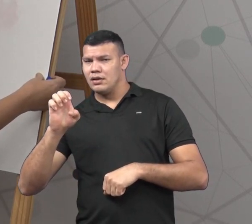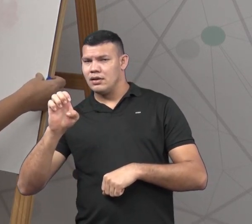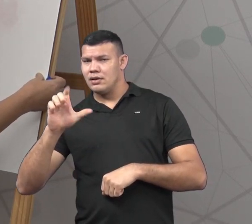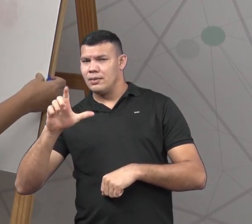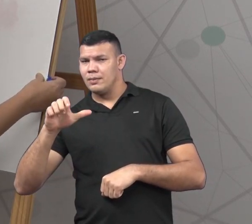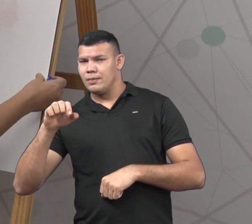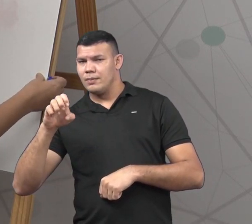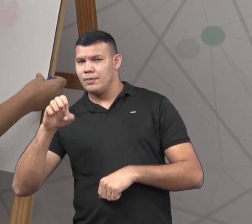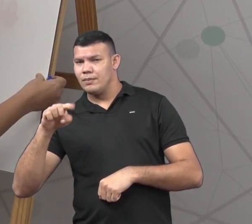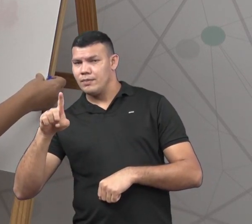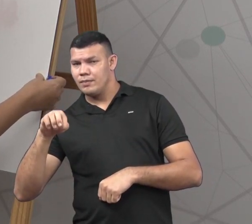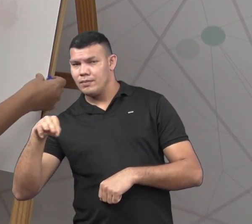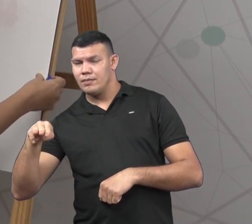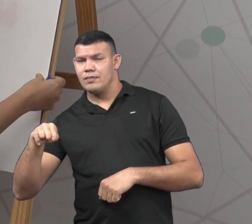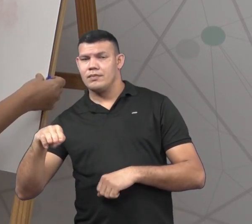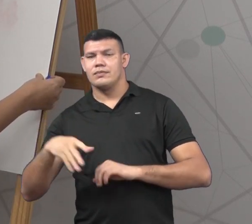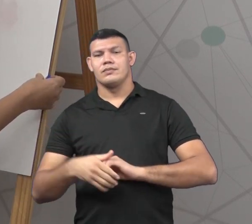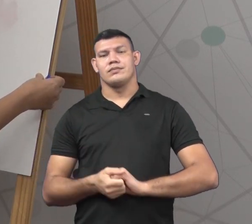que eu sou